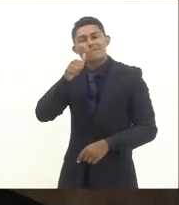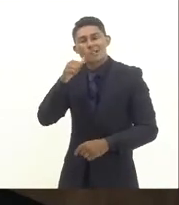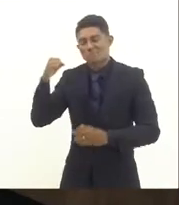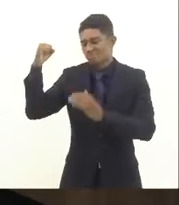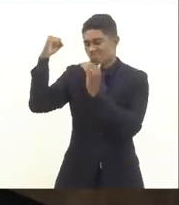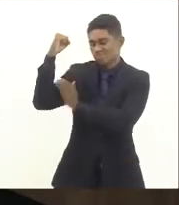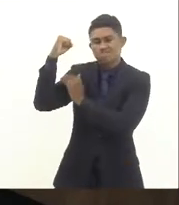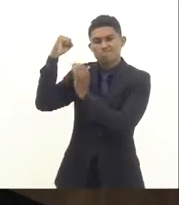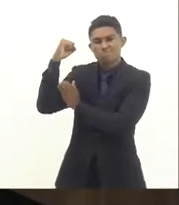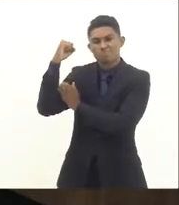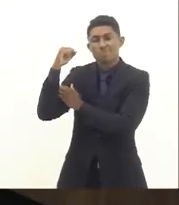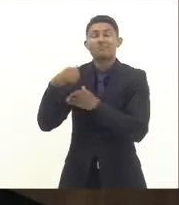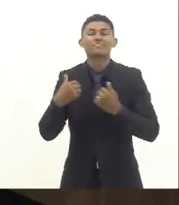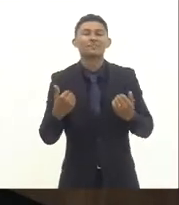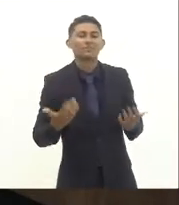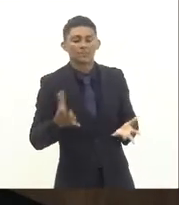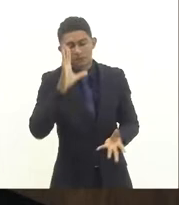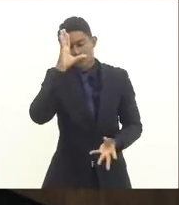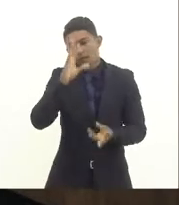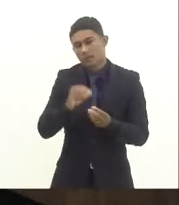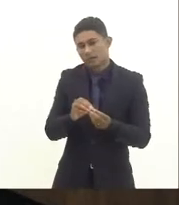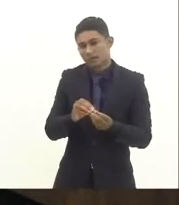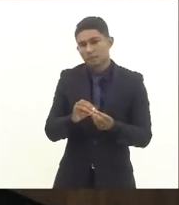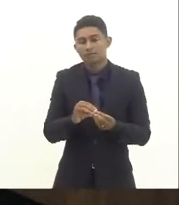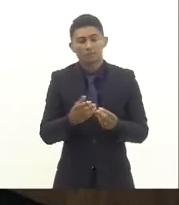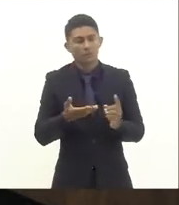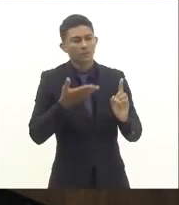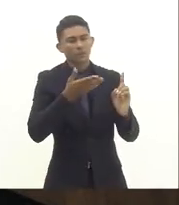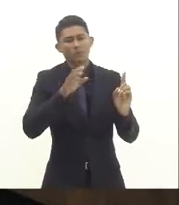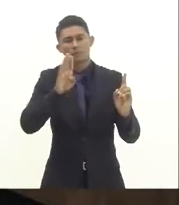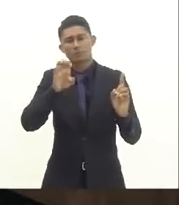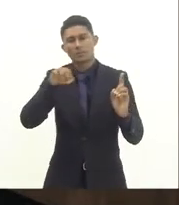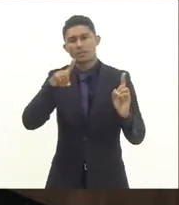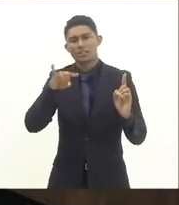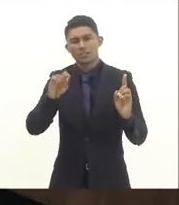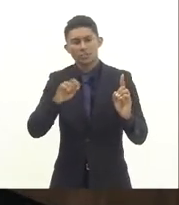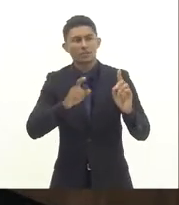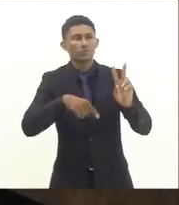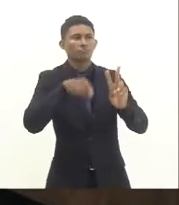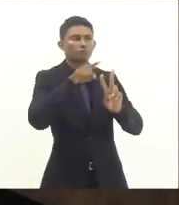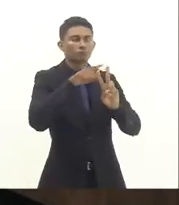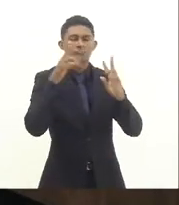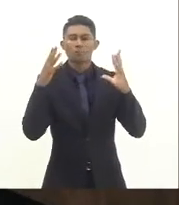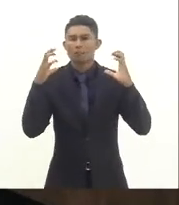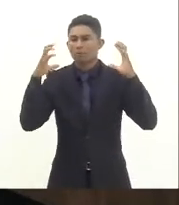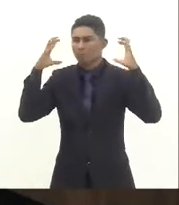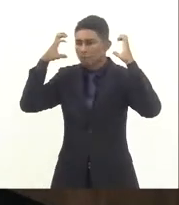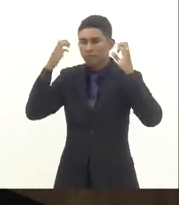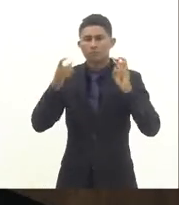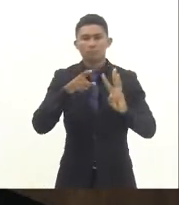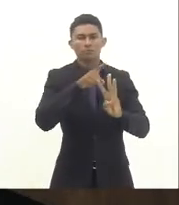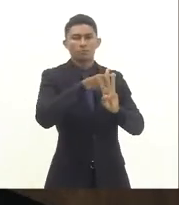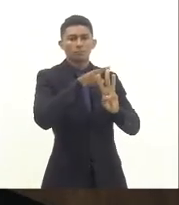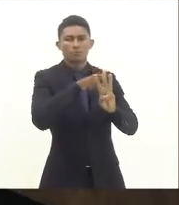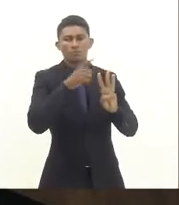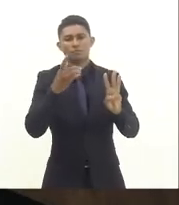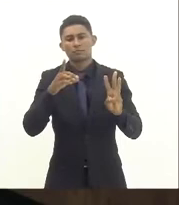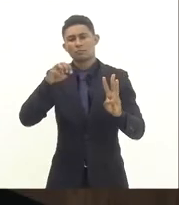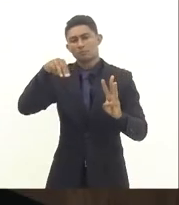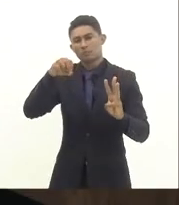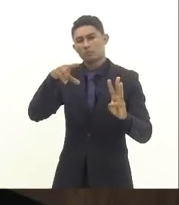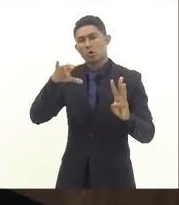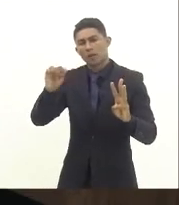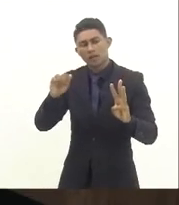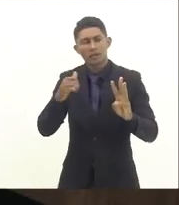de voto é que de Benedita passando por Mariele passando por Mônica para o Renata por taliria por Dani